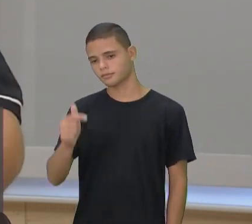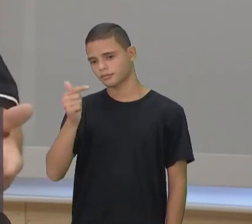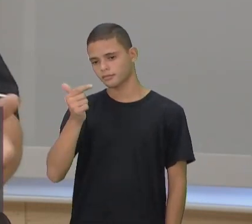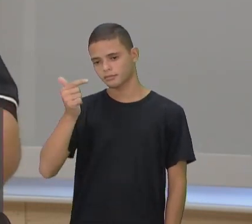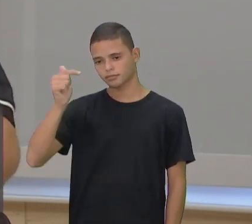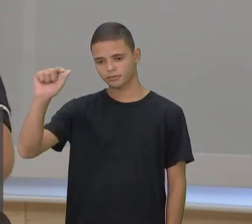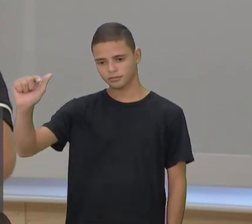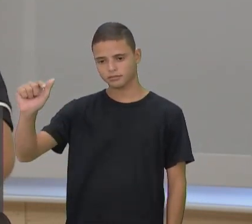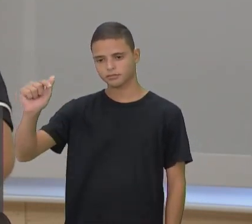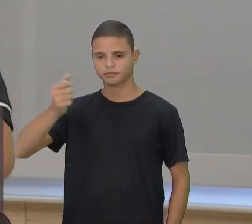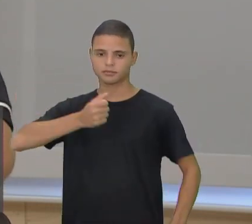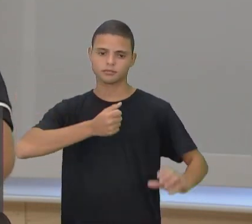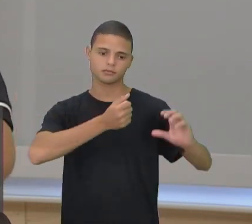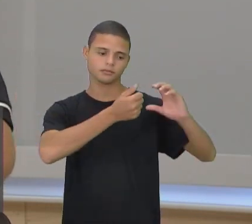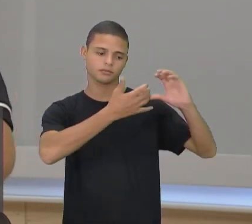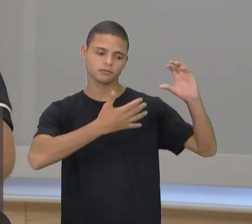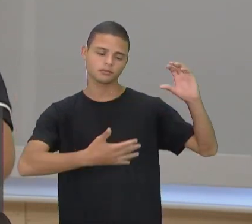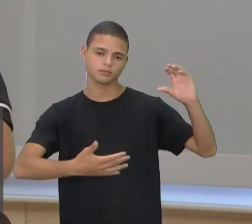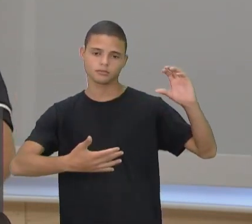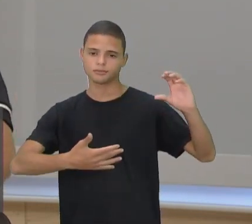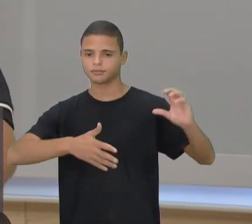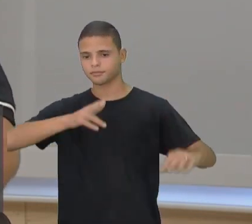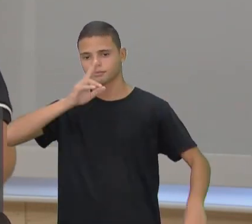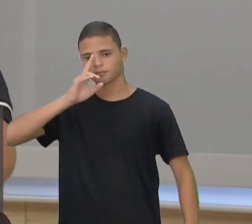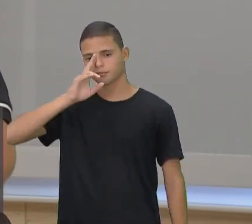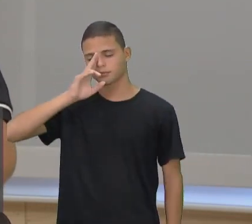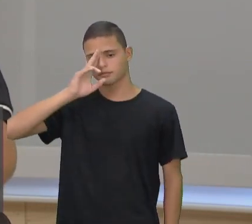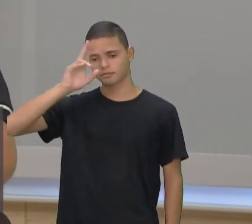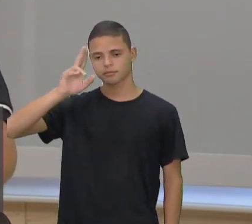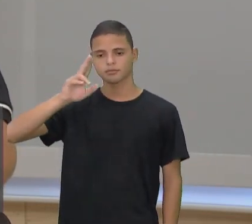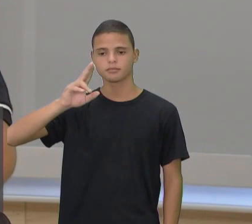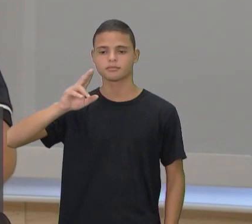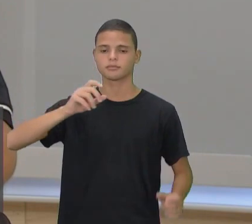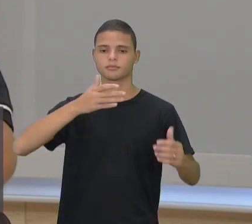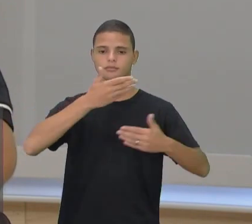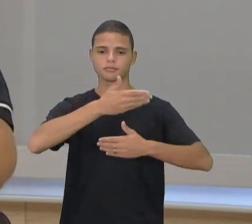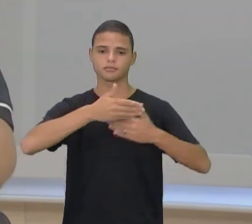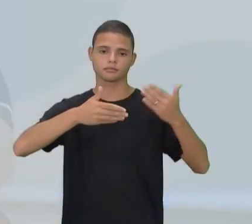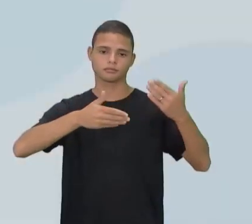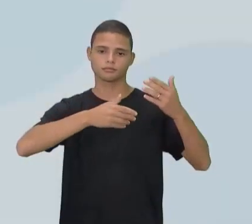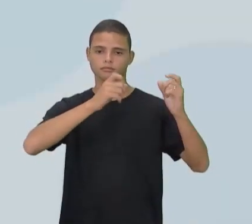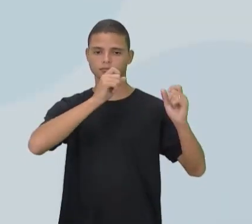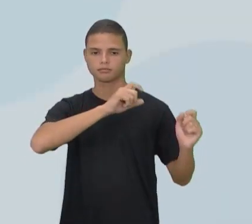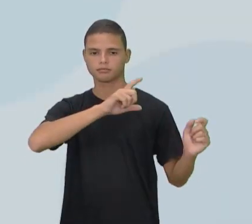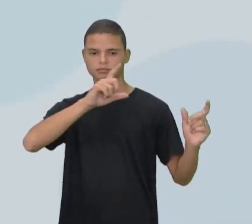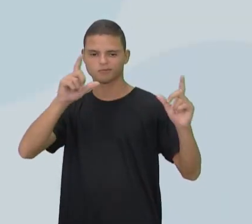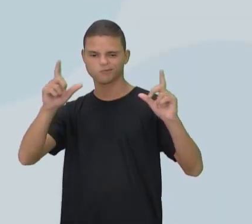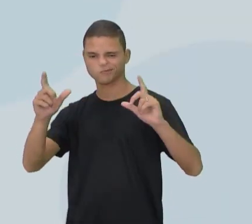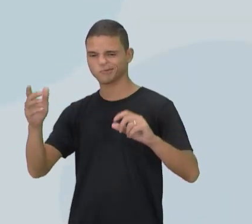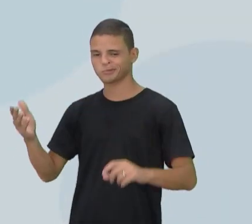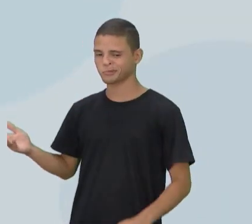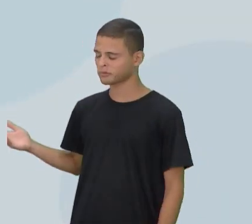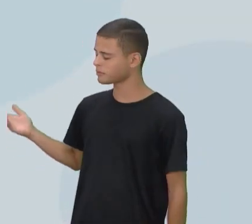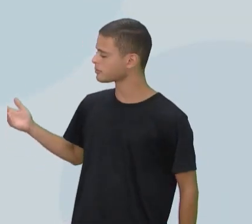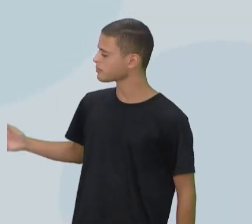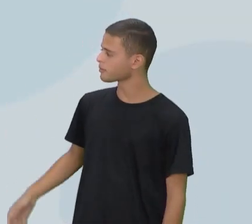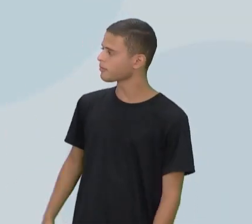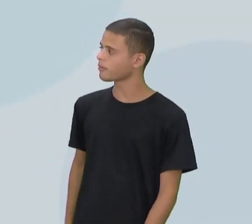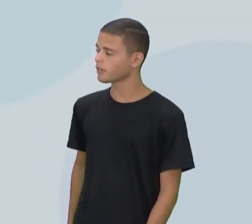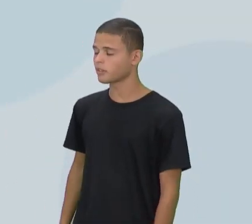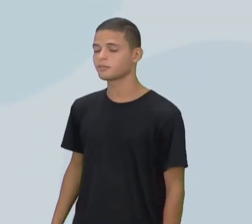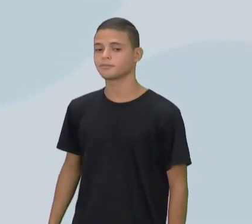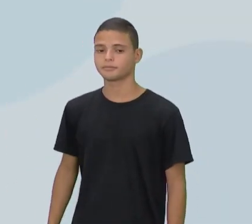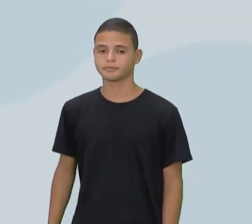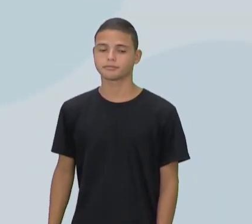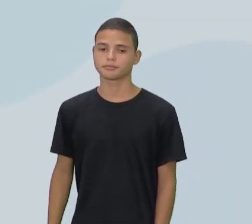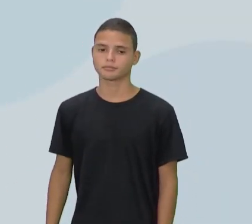patologia, que é já de forma muito grave, tanto que a gente colocou lá no PPTzinho ali que a gente fez lá, no